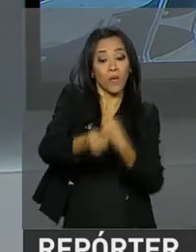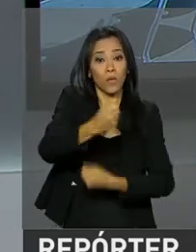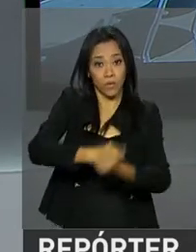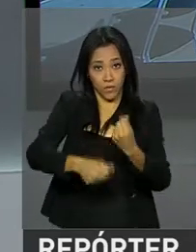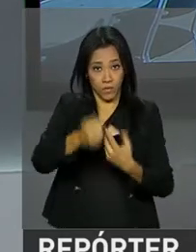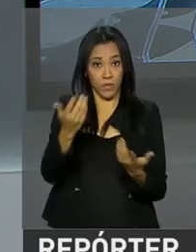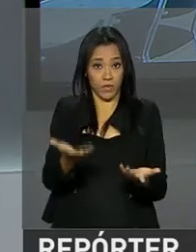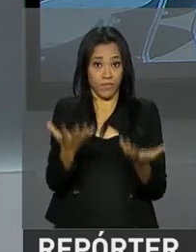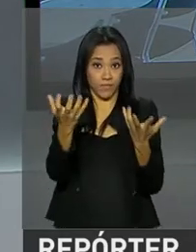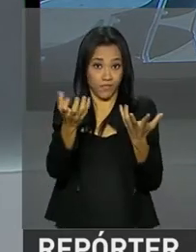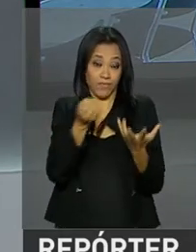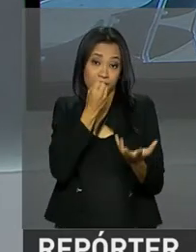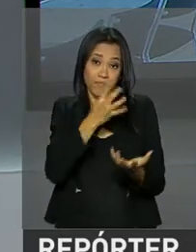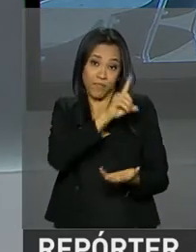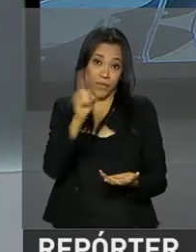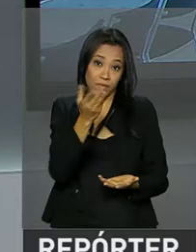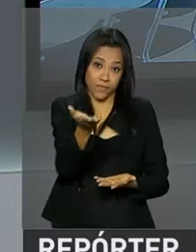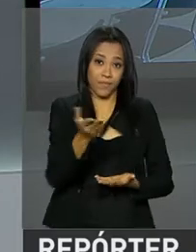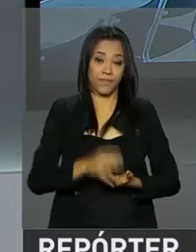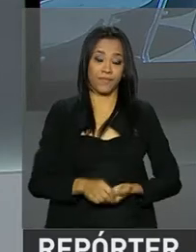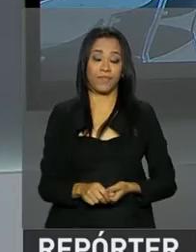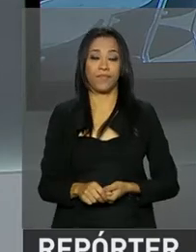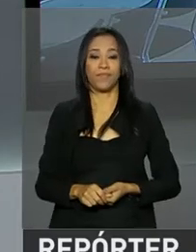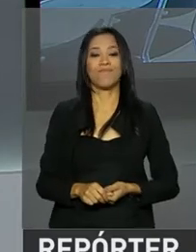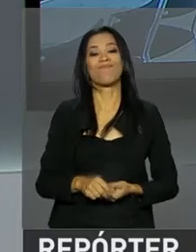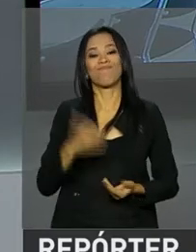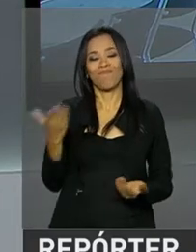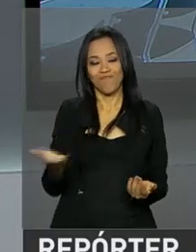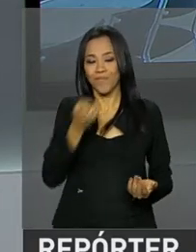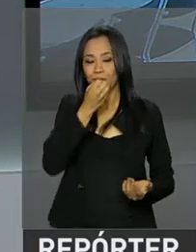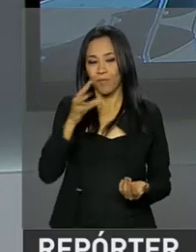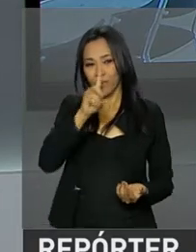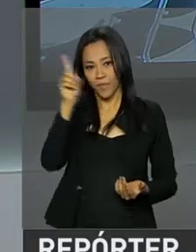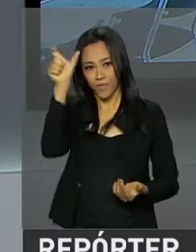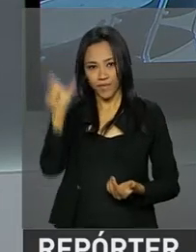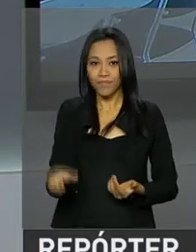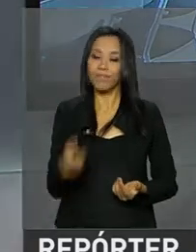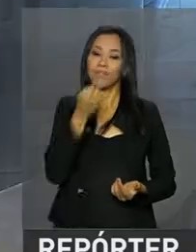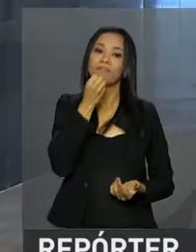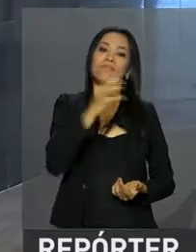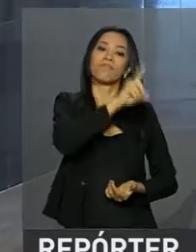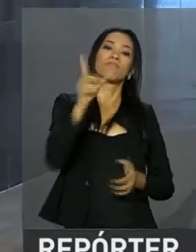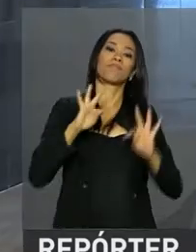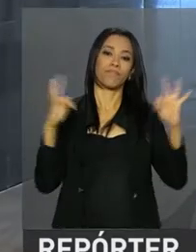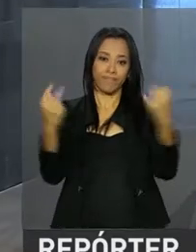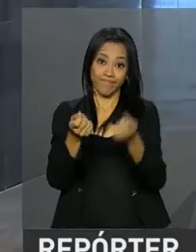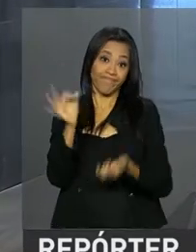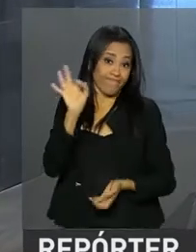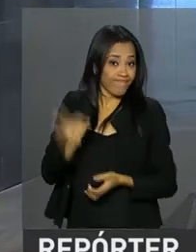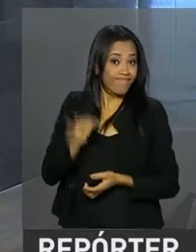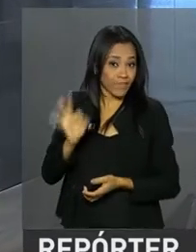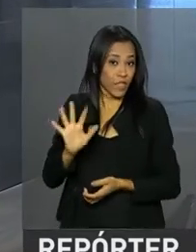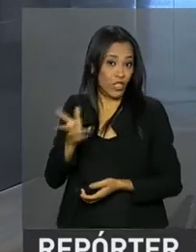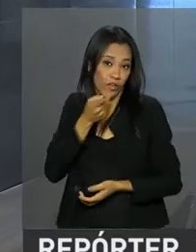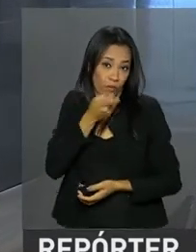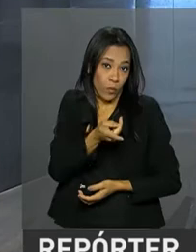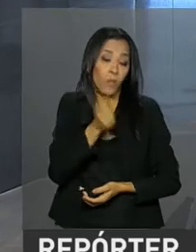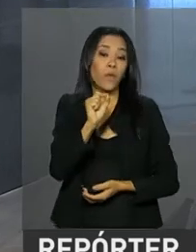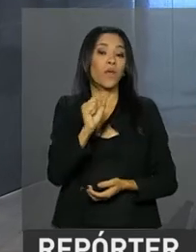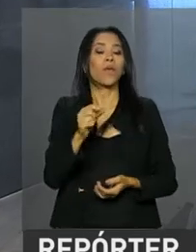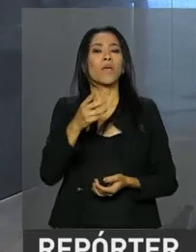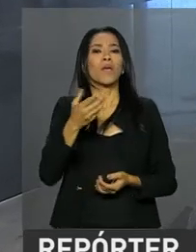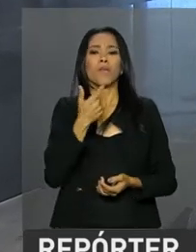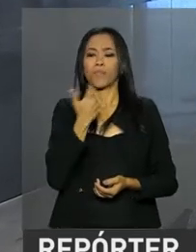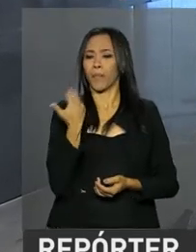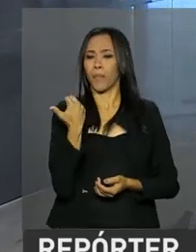o joão pedro um dia também podiam todos exatamente isso como você falou o ibge divulgou